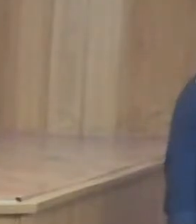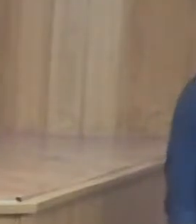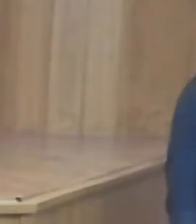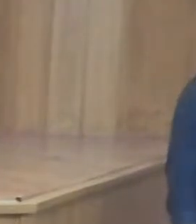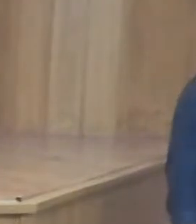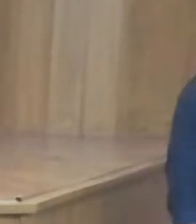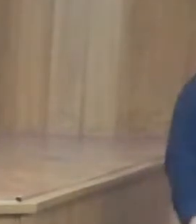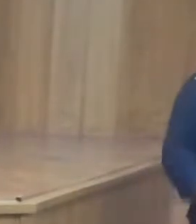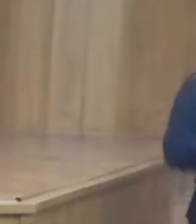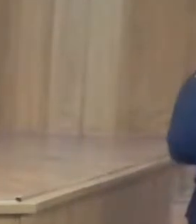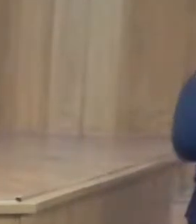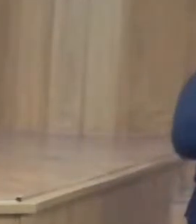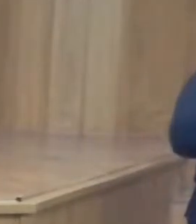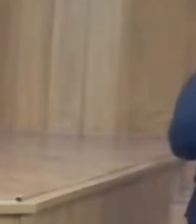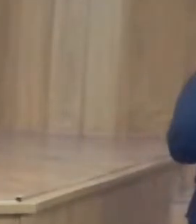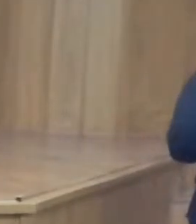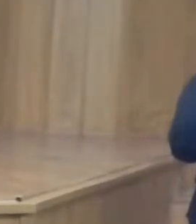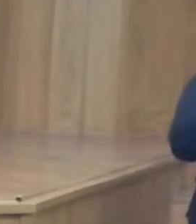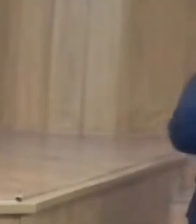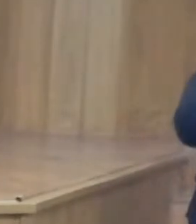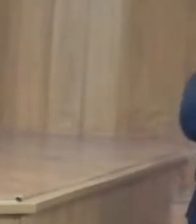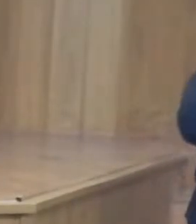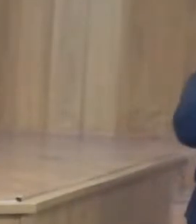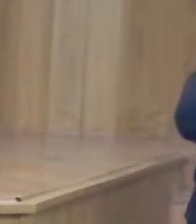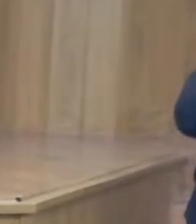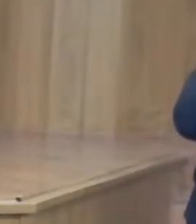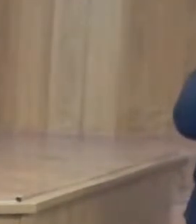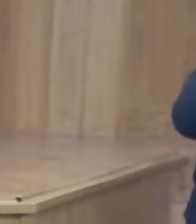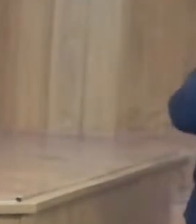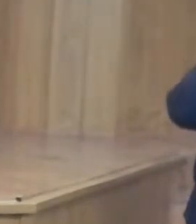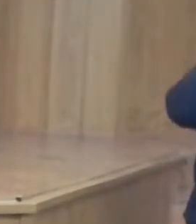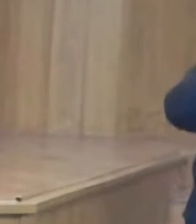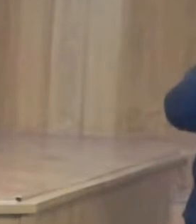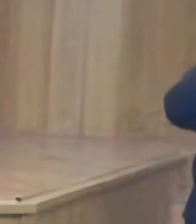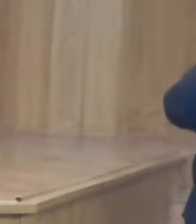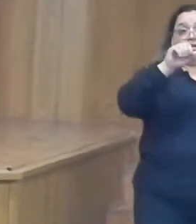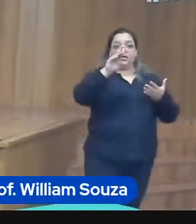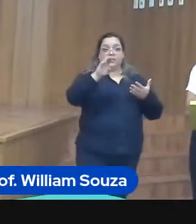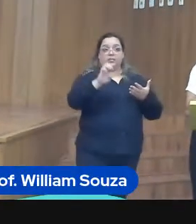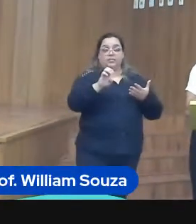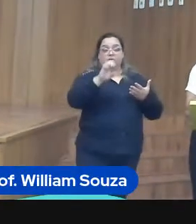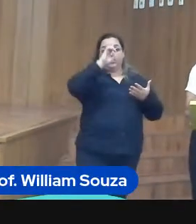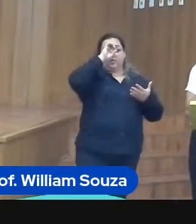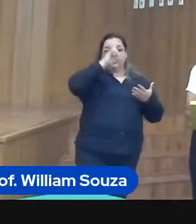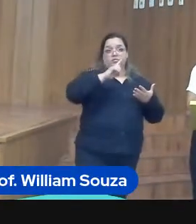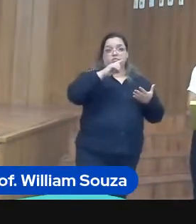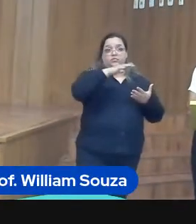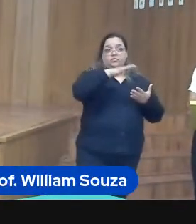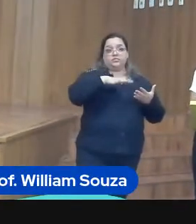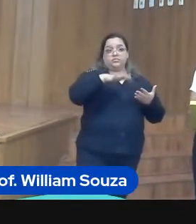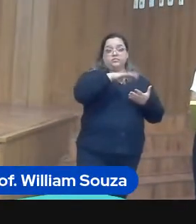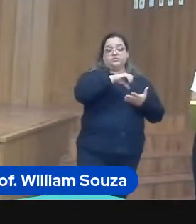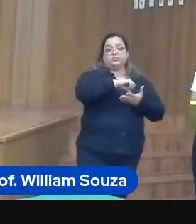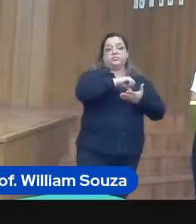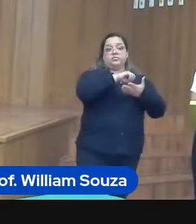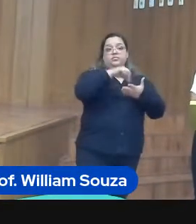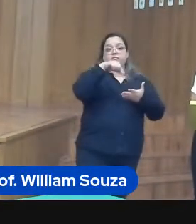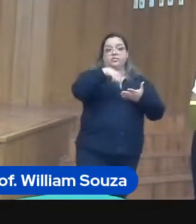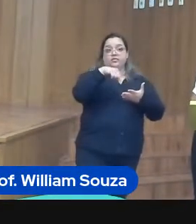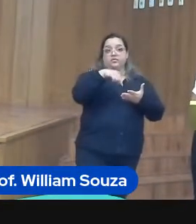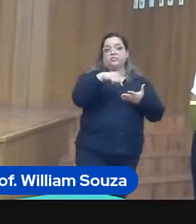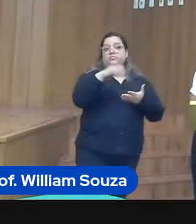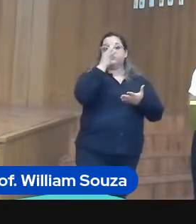Certo? Convidamos também o professor Abinadab Andrade, diretor-geral do IFD Campus Cajazeiras, para fazer